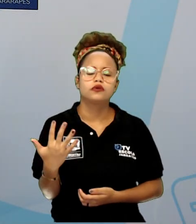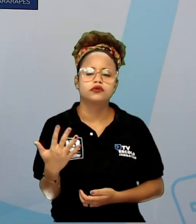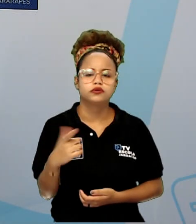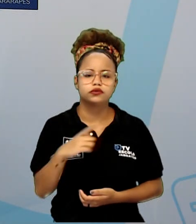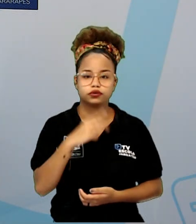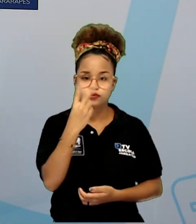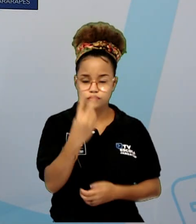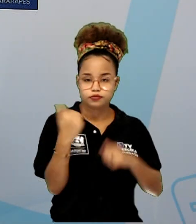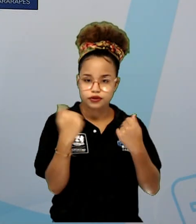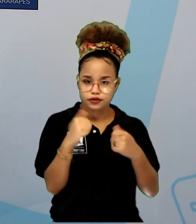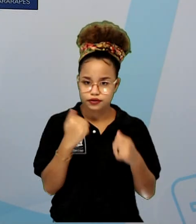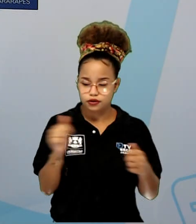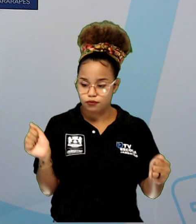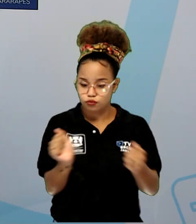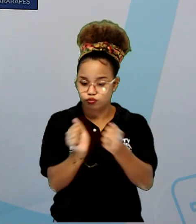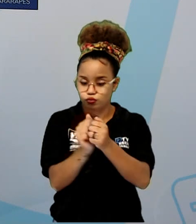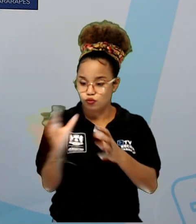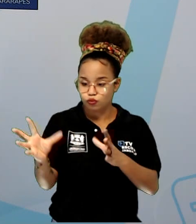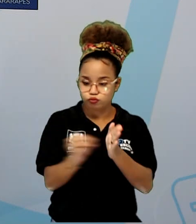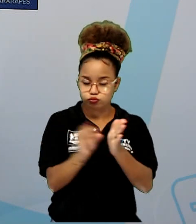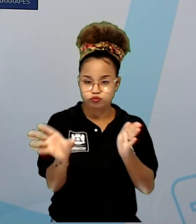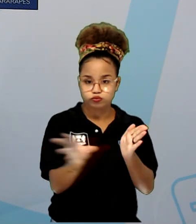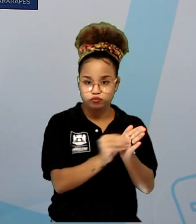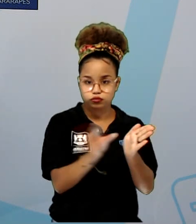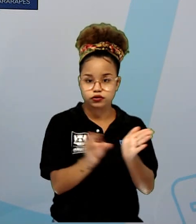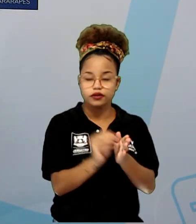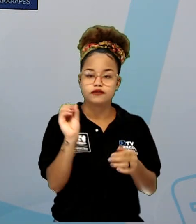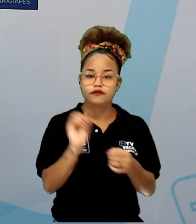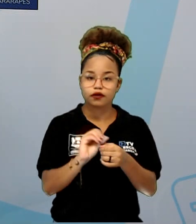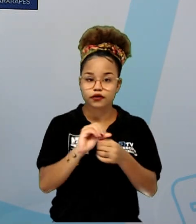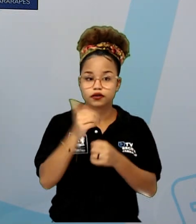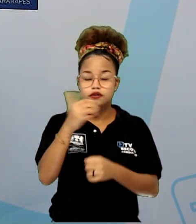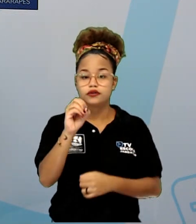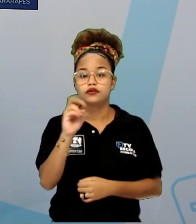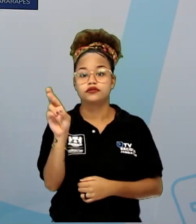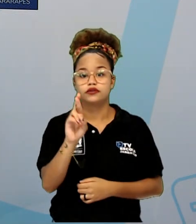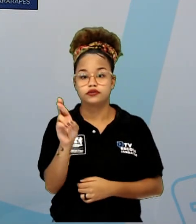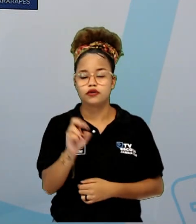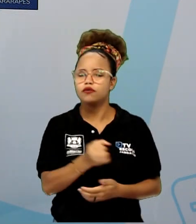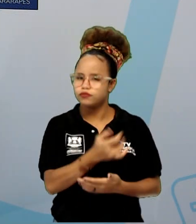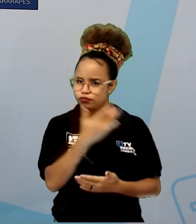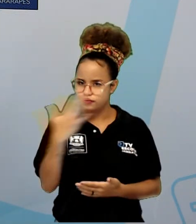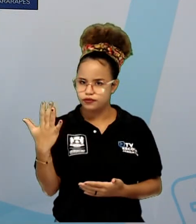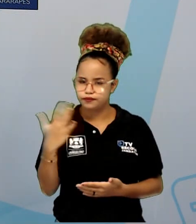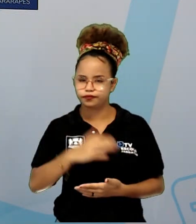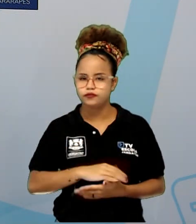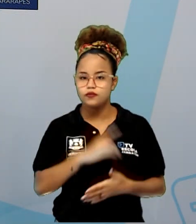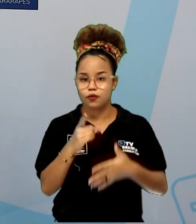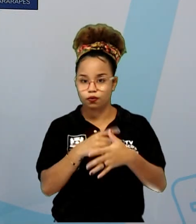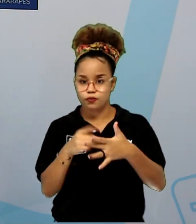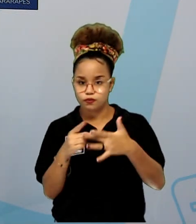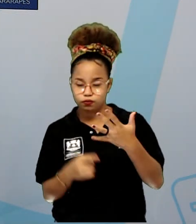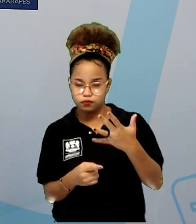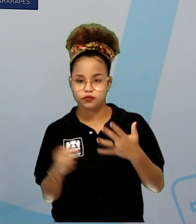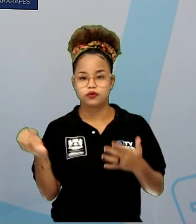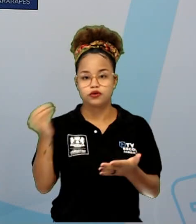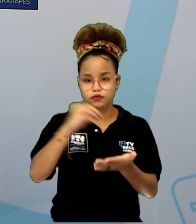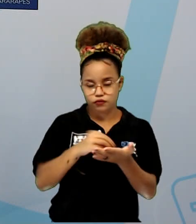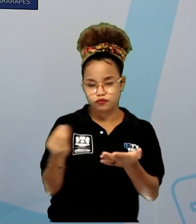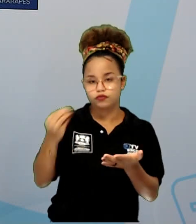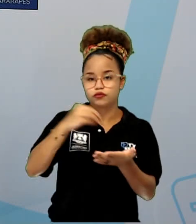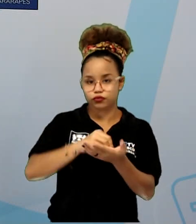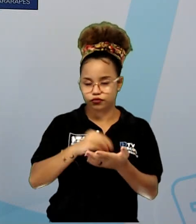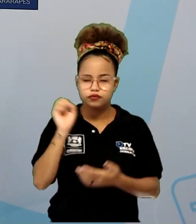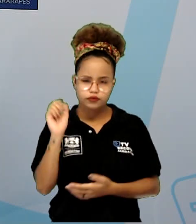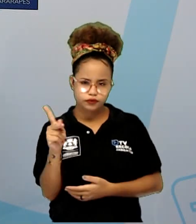eu vou precisar para formar R$ 10? Vamos contando? A gente vai contando e vai acrescentando,